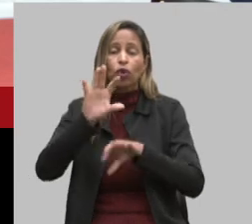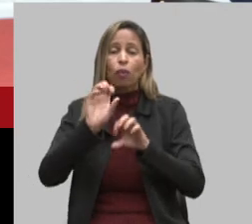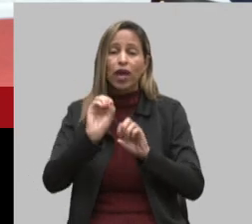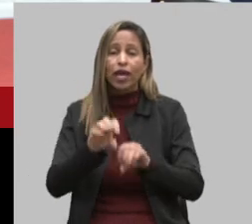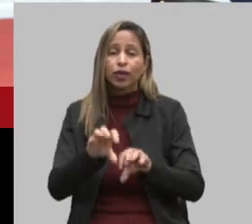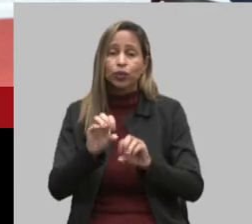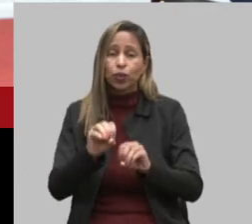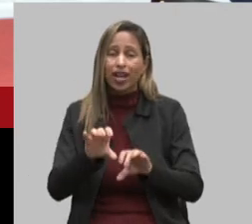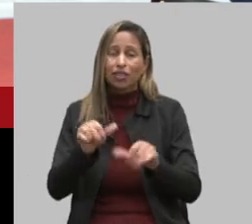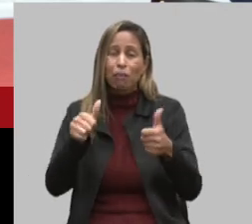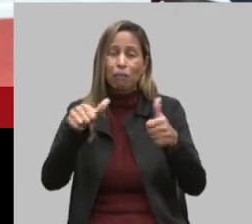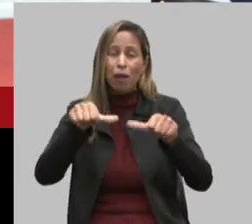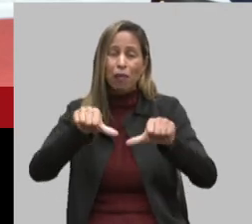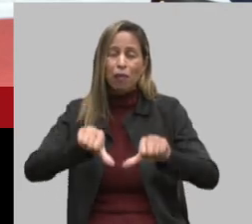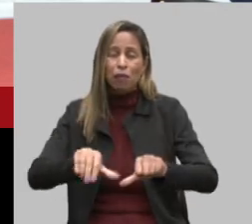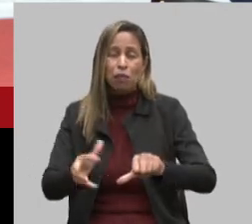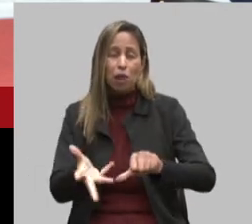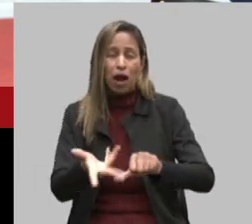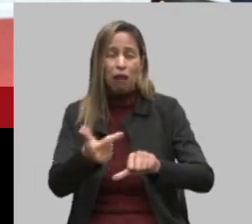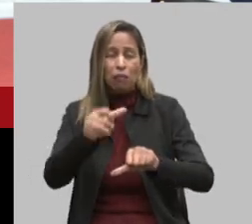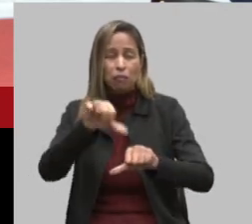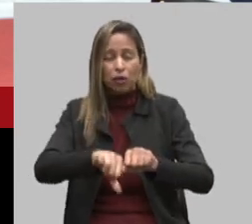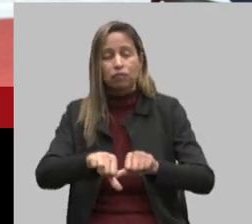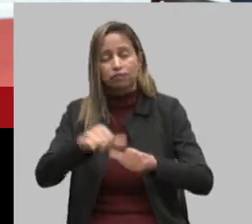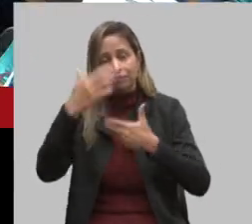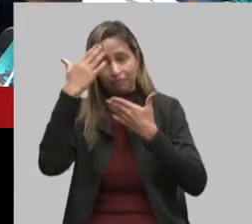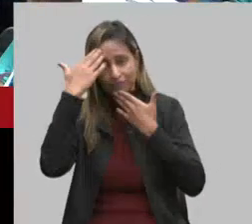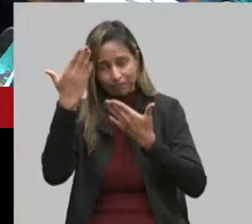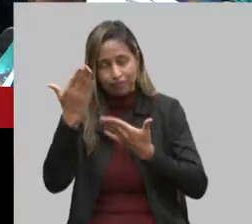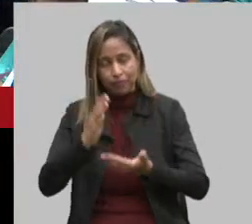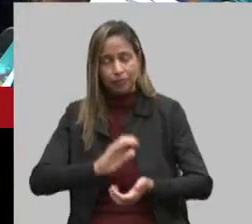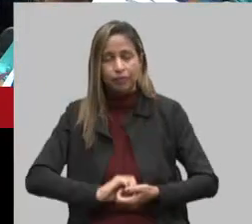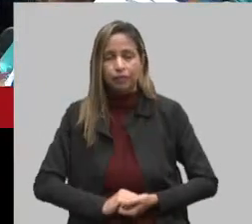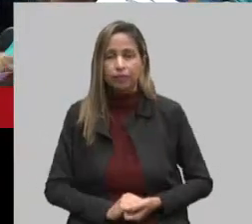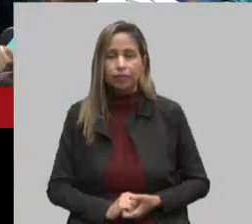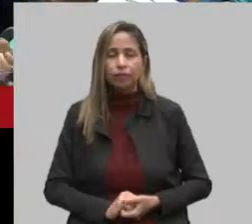de péssima qualidade Muito obrigado pela oportunidade de falar po